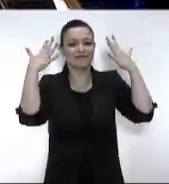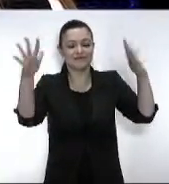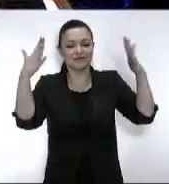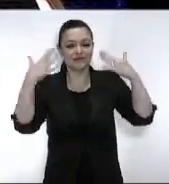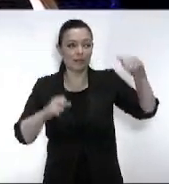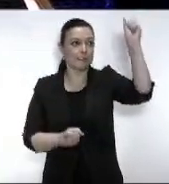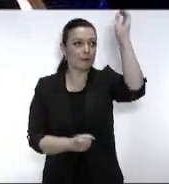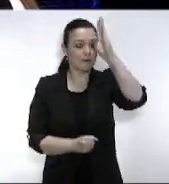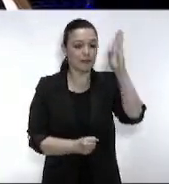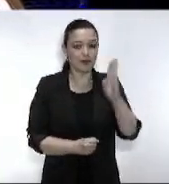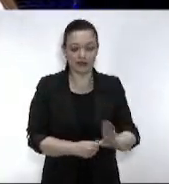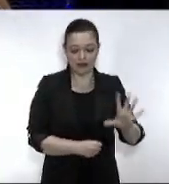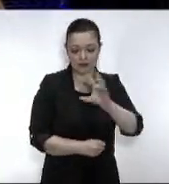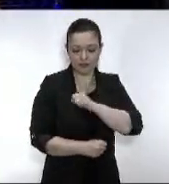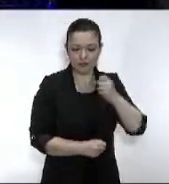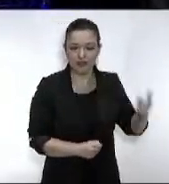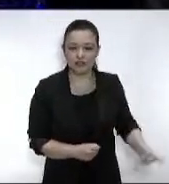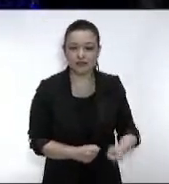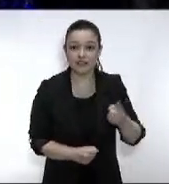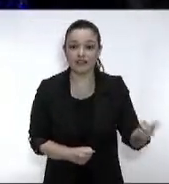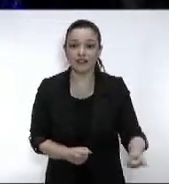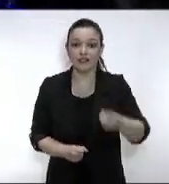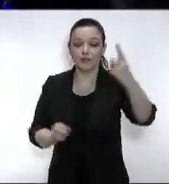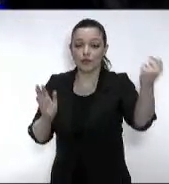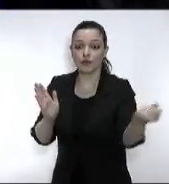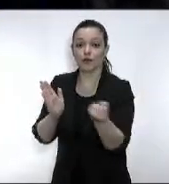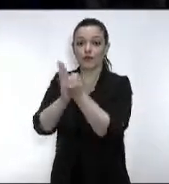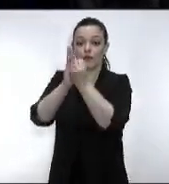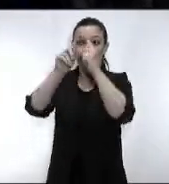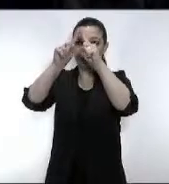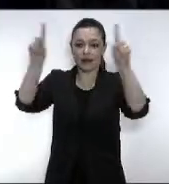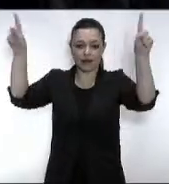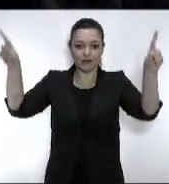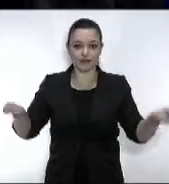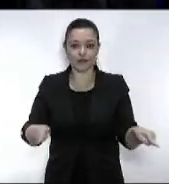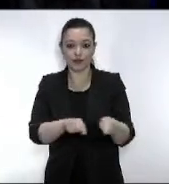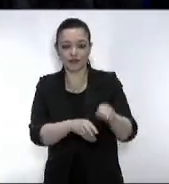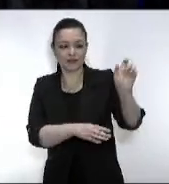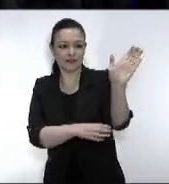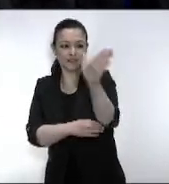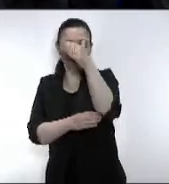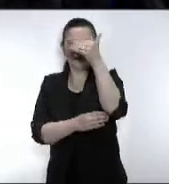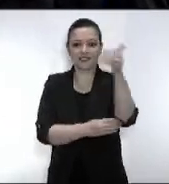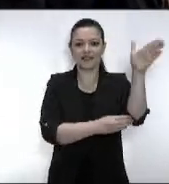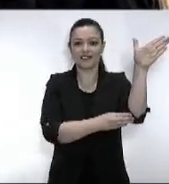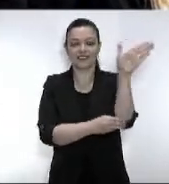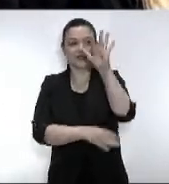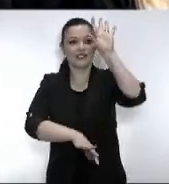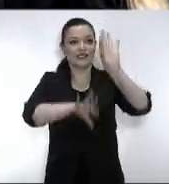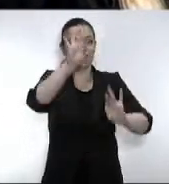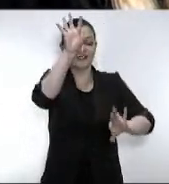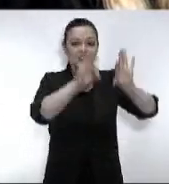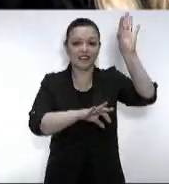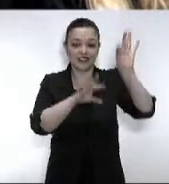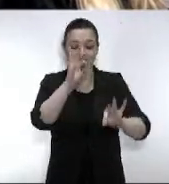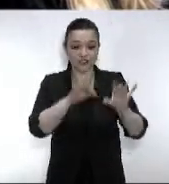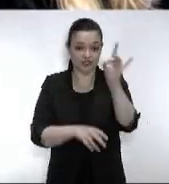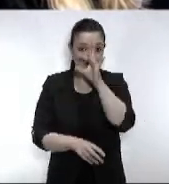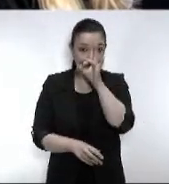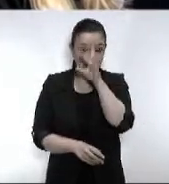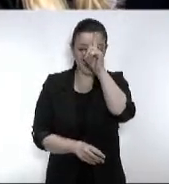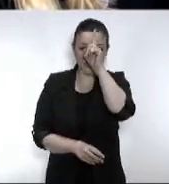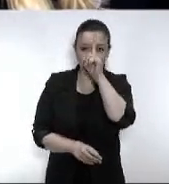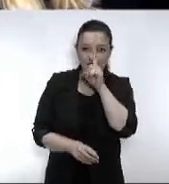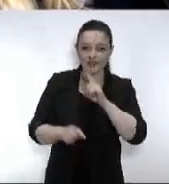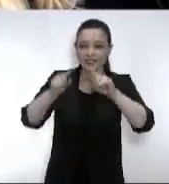salve, Brasil de amor eterno seja símbolo, o labarum que ostentas estrelado, e